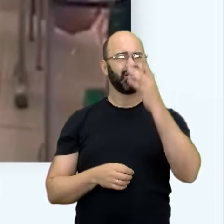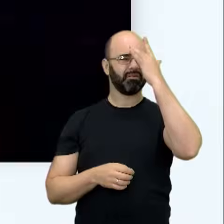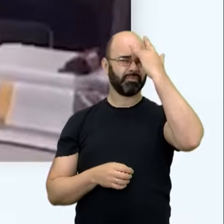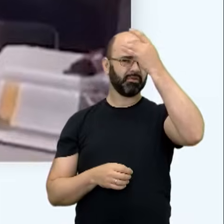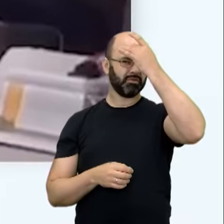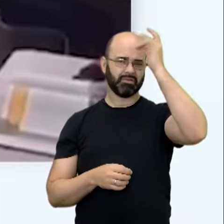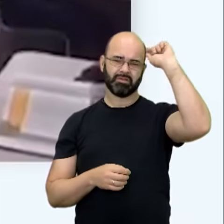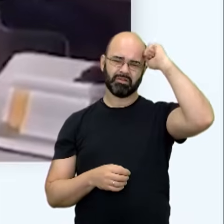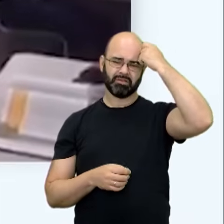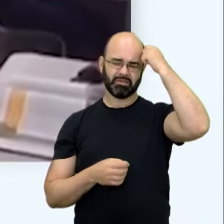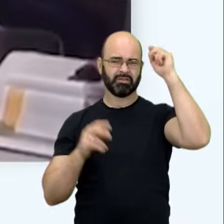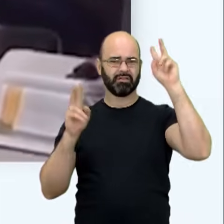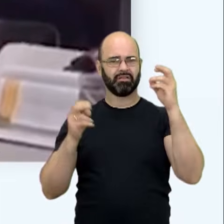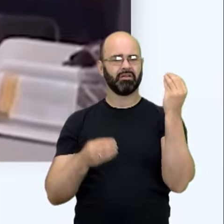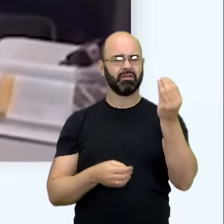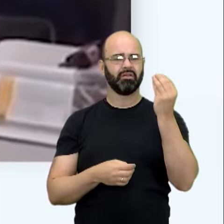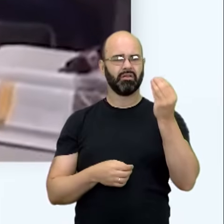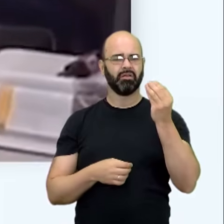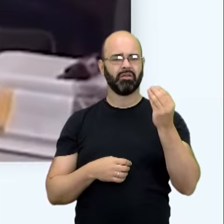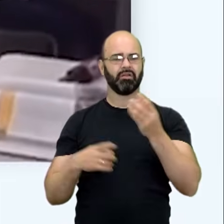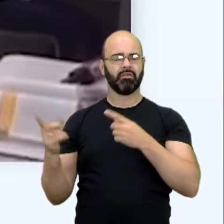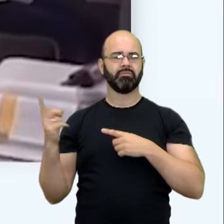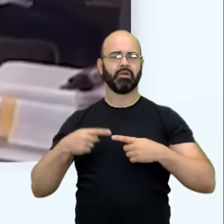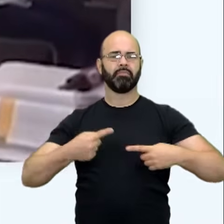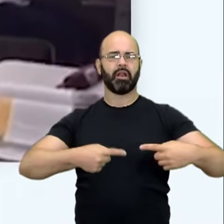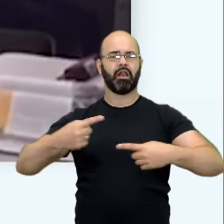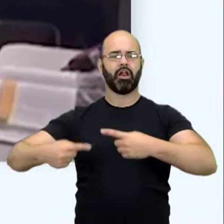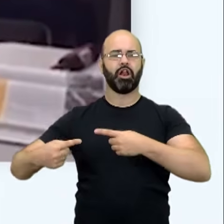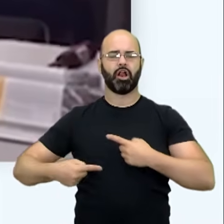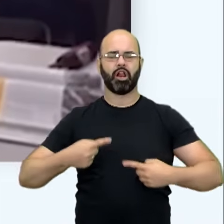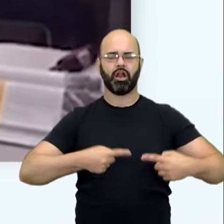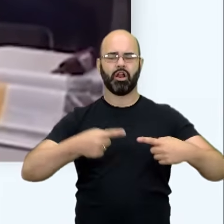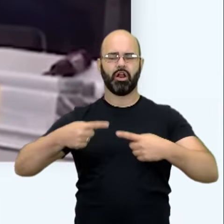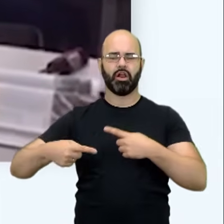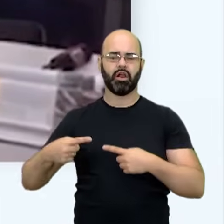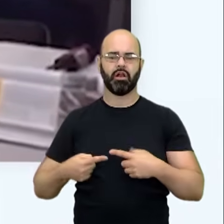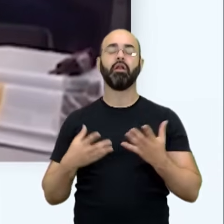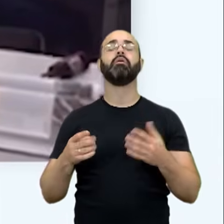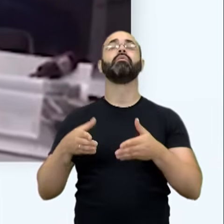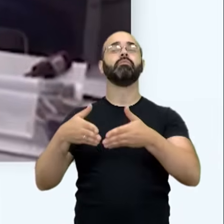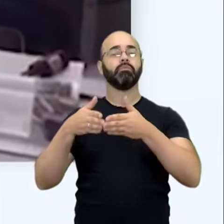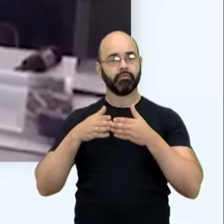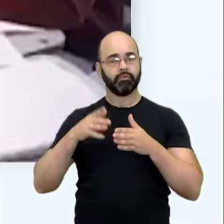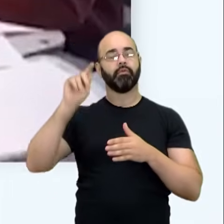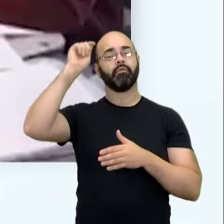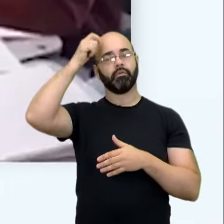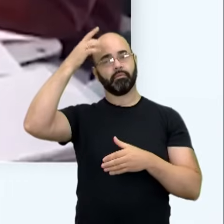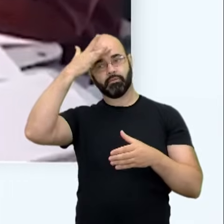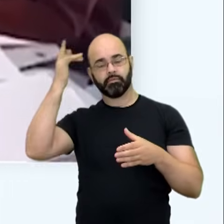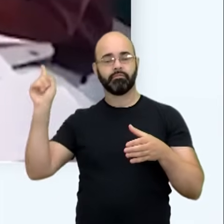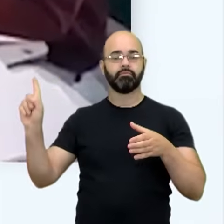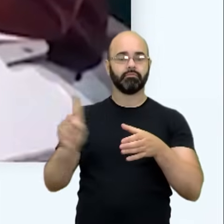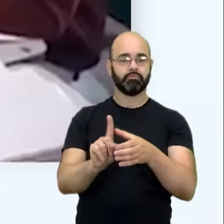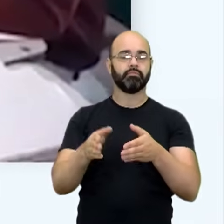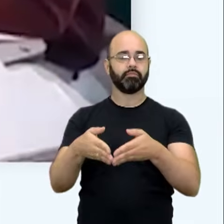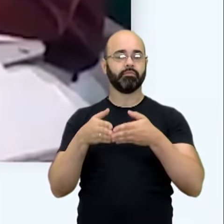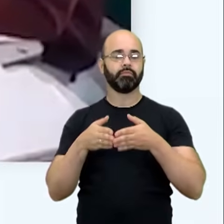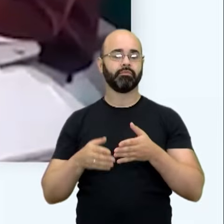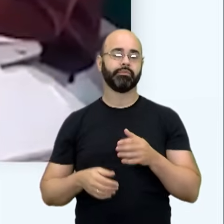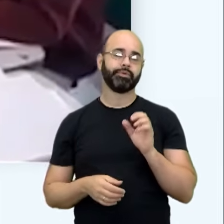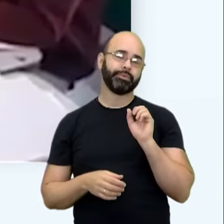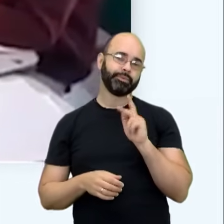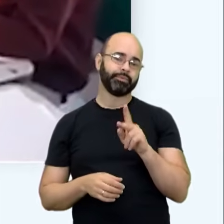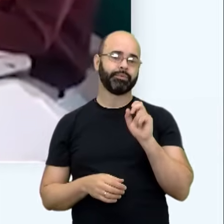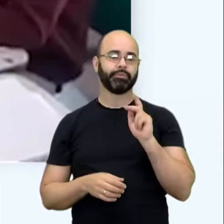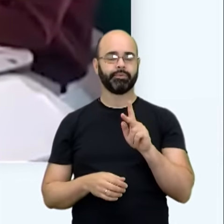negra. Grupo do Miguel, por favor, apoiam a Maria Eduarda? Tá bom. Esses dias nós vimos